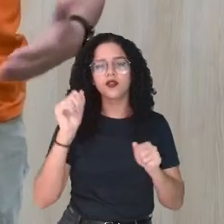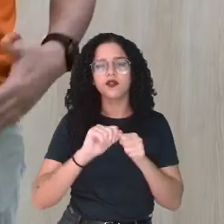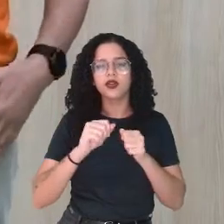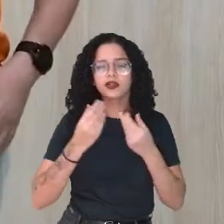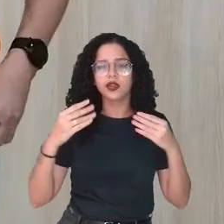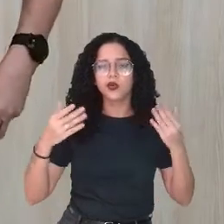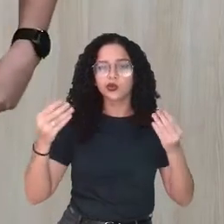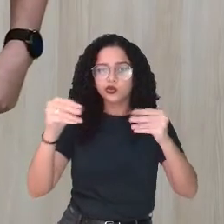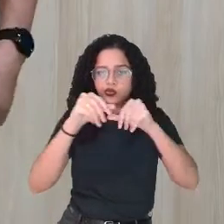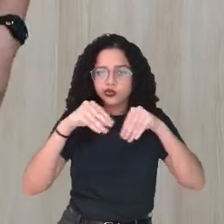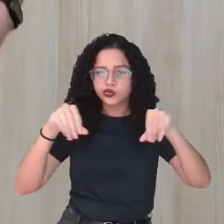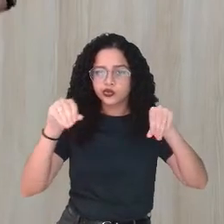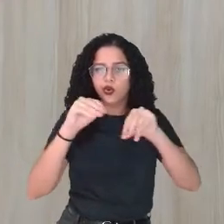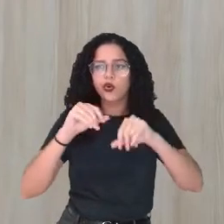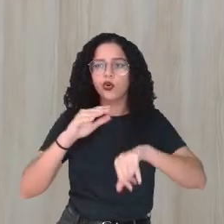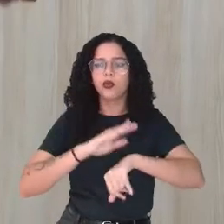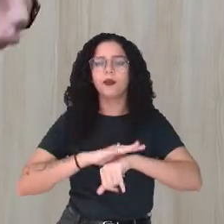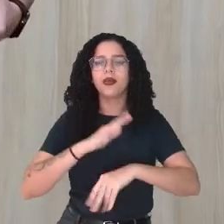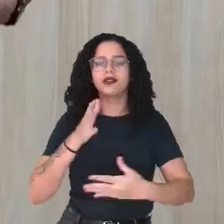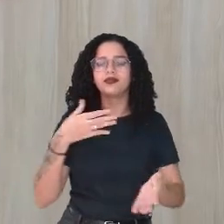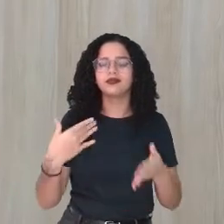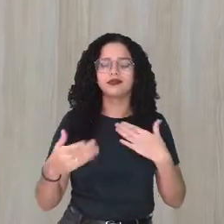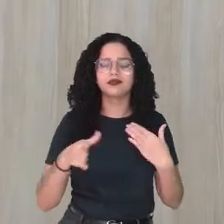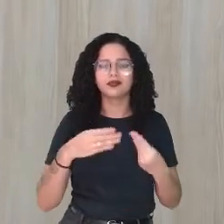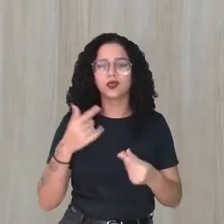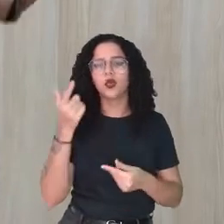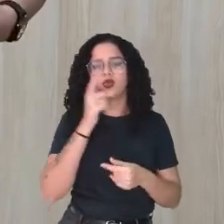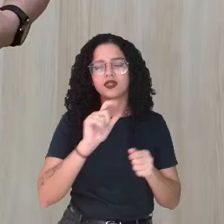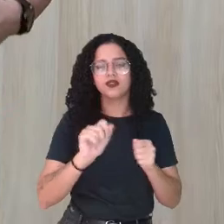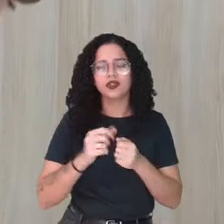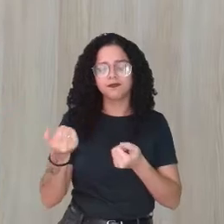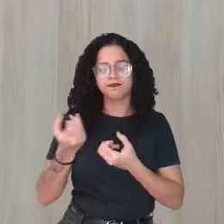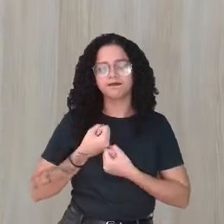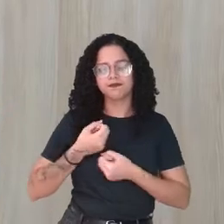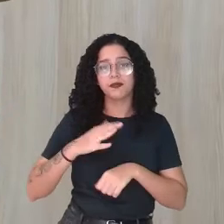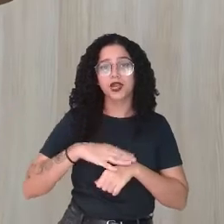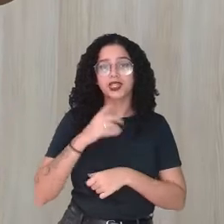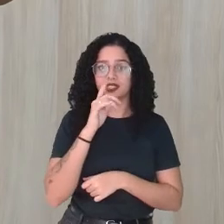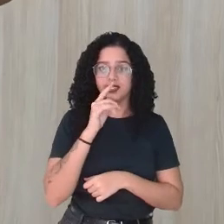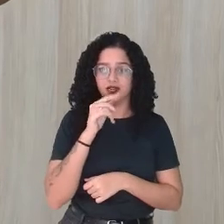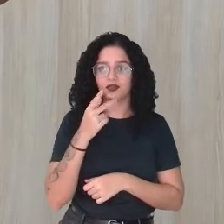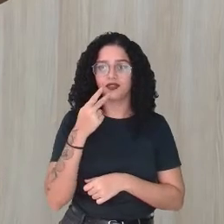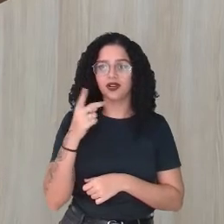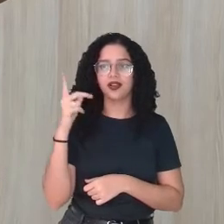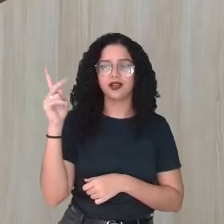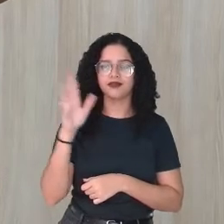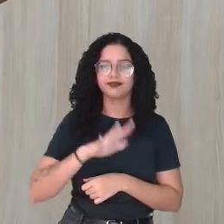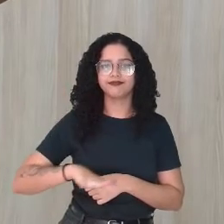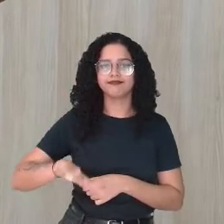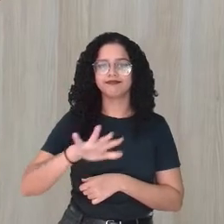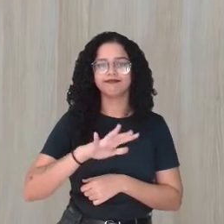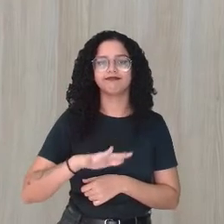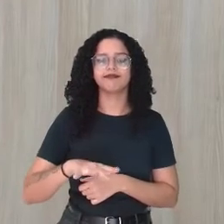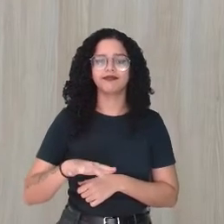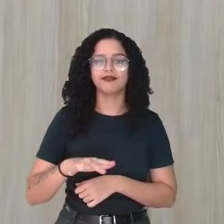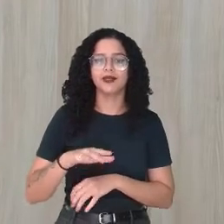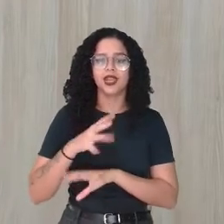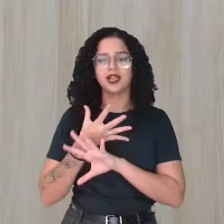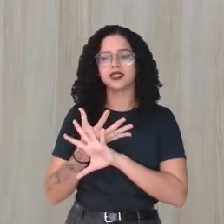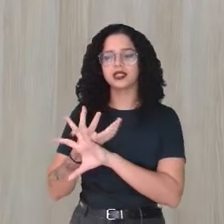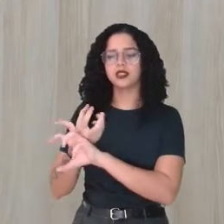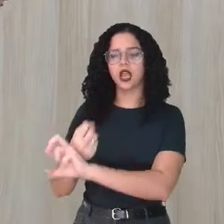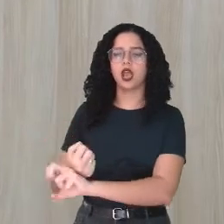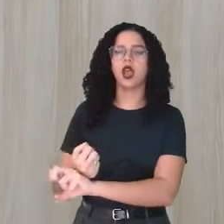fique mais maleável, né? Receba mais água. E dizer aí que essa região de mata de cerrado,